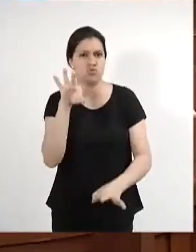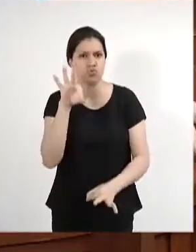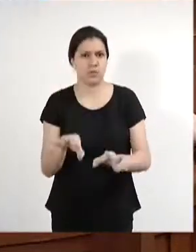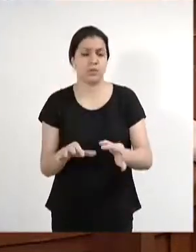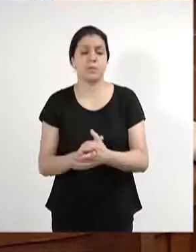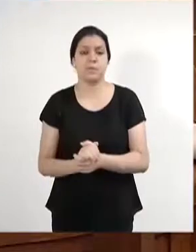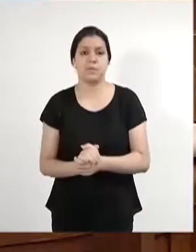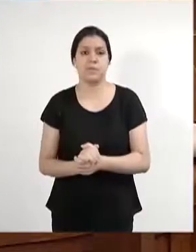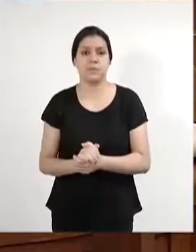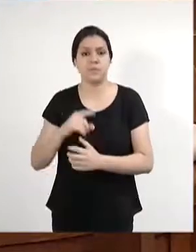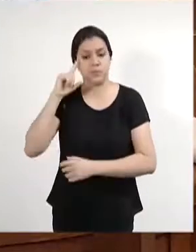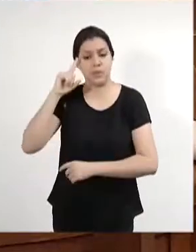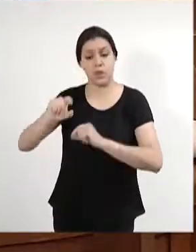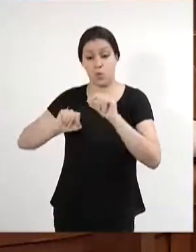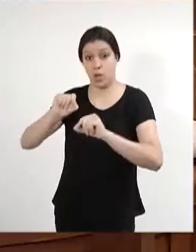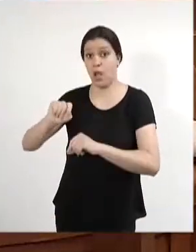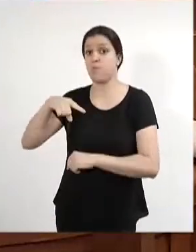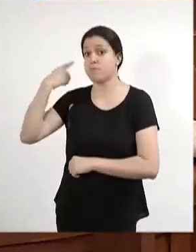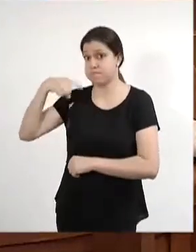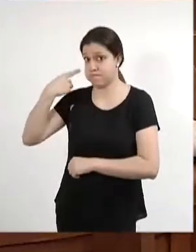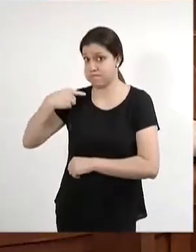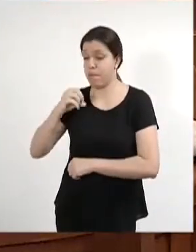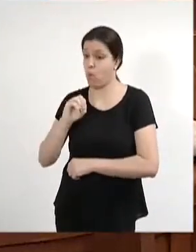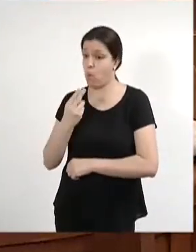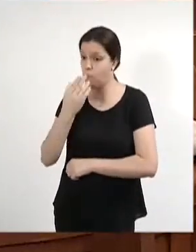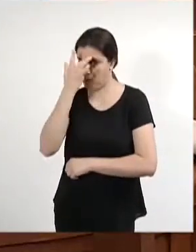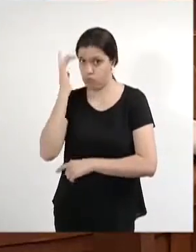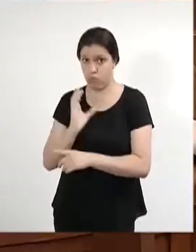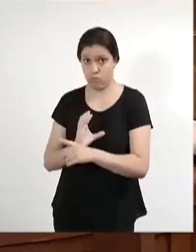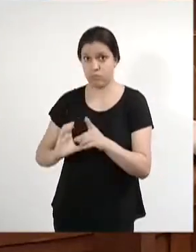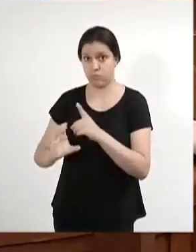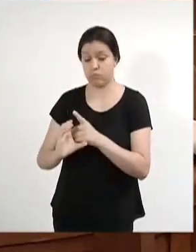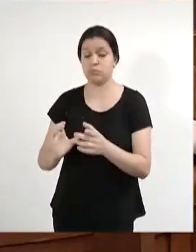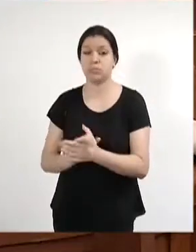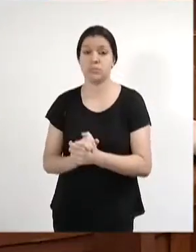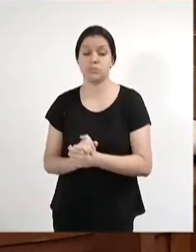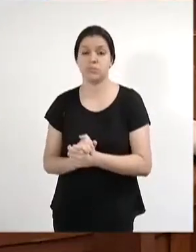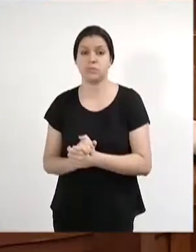que um advogado, alguém da comunidade,